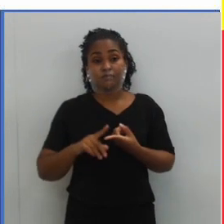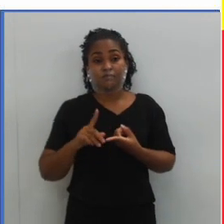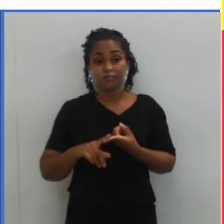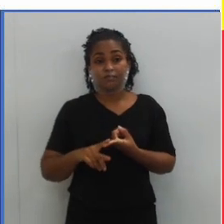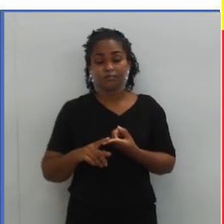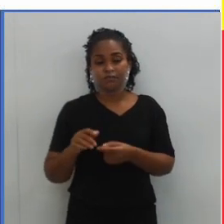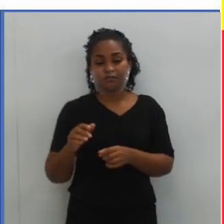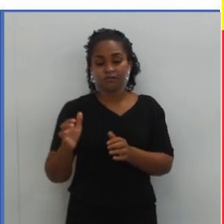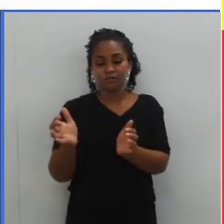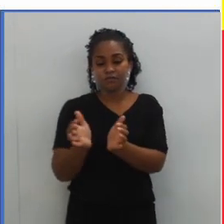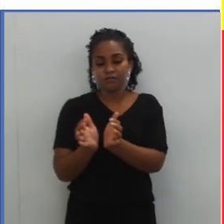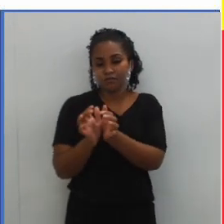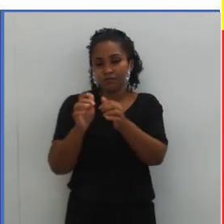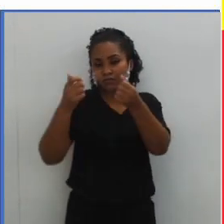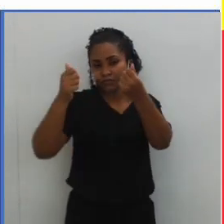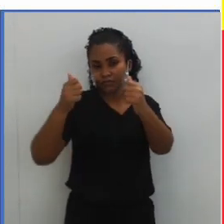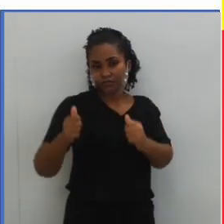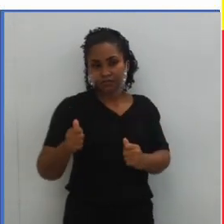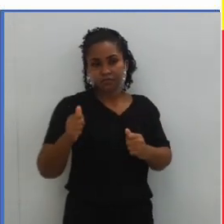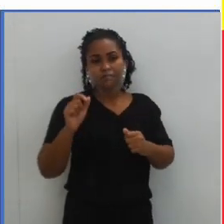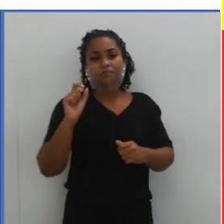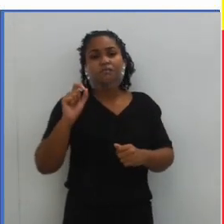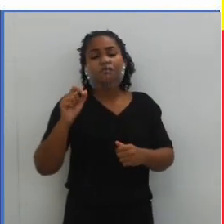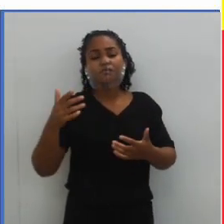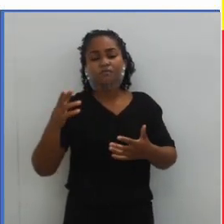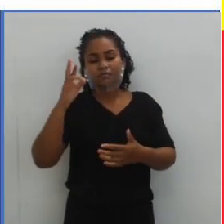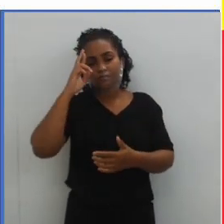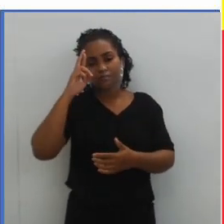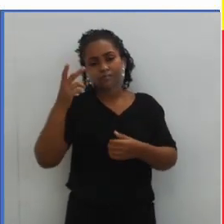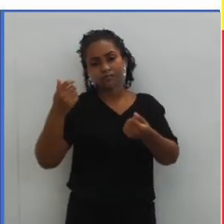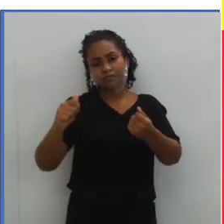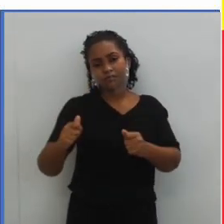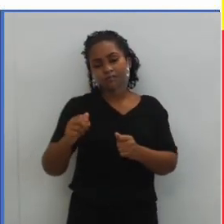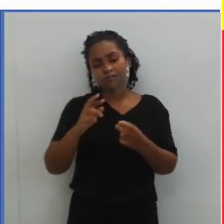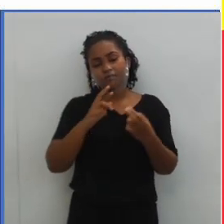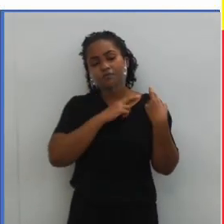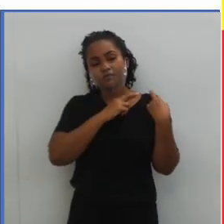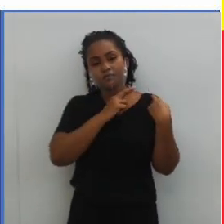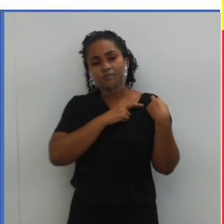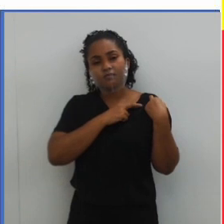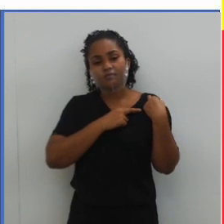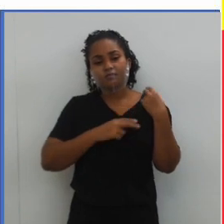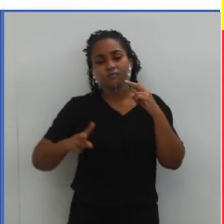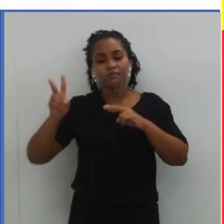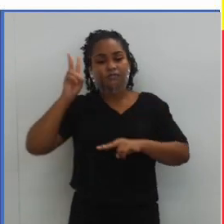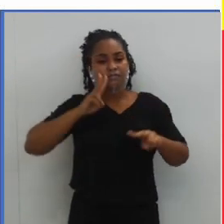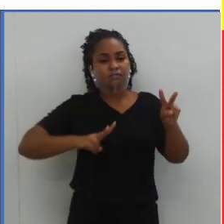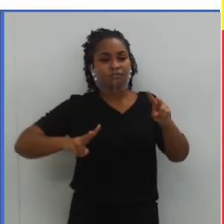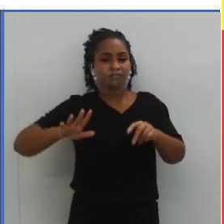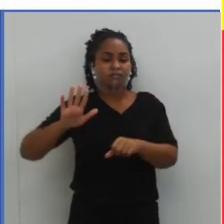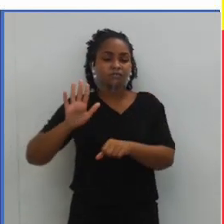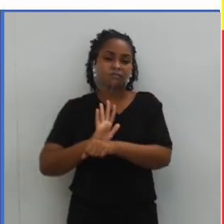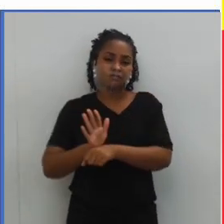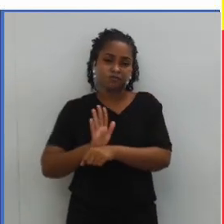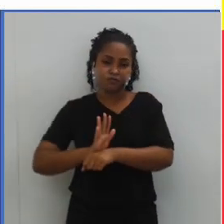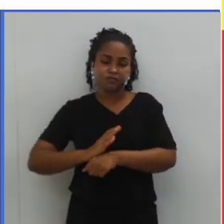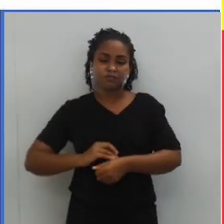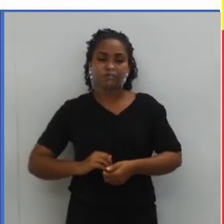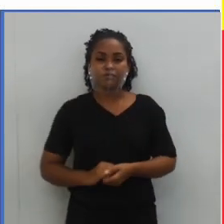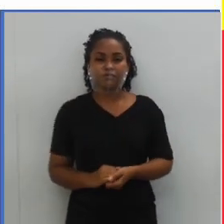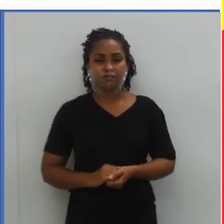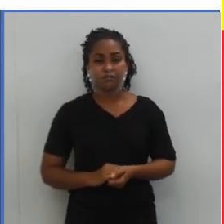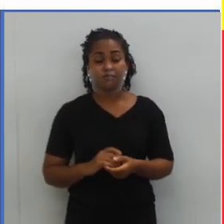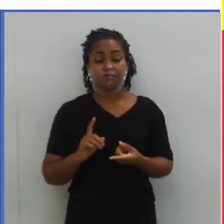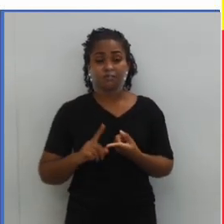também o núcleo de artes, né? Que é o diretor de arte, ele é o responsável pelo visual do filme, né? Ainda trabalham um assistente